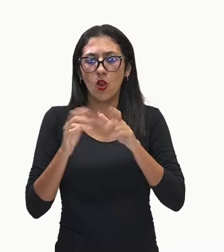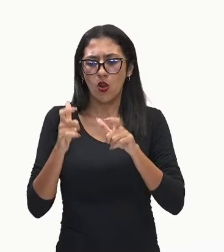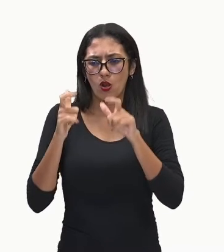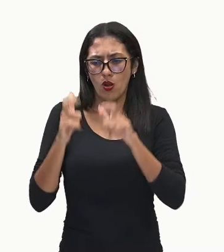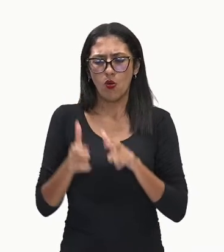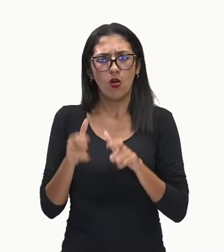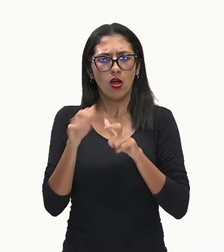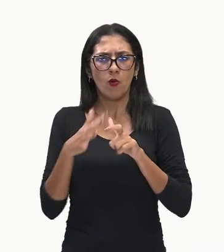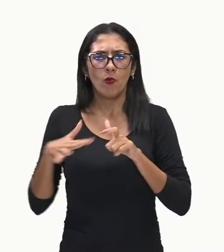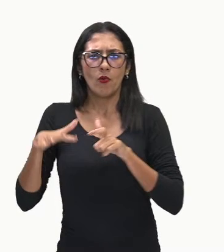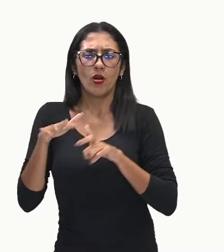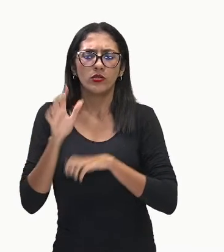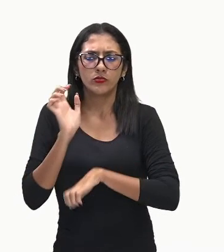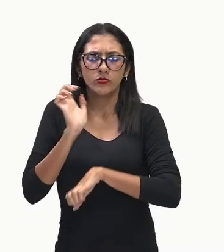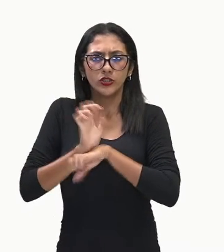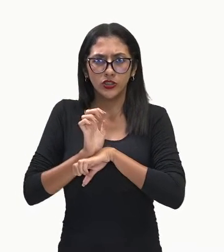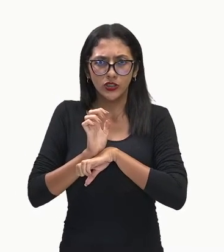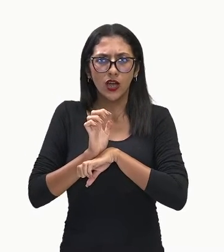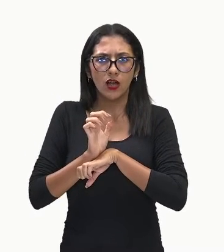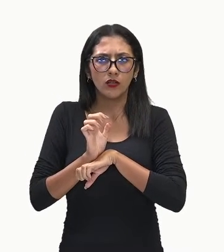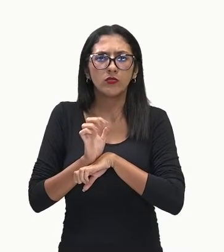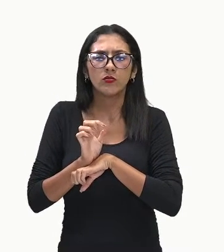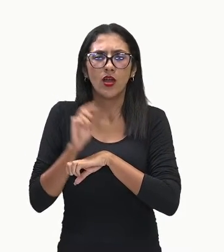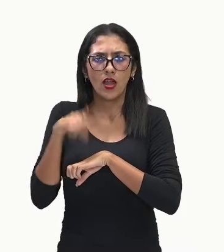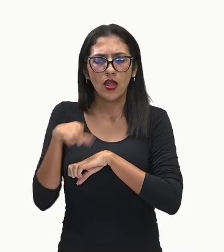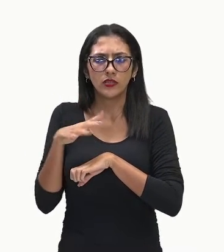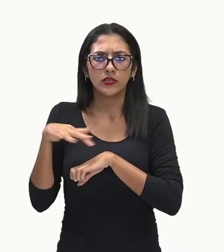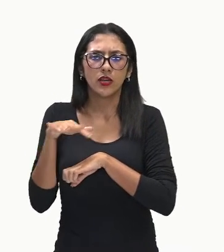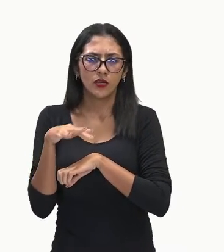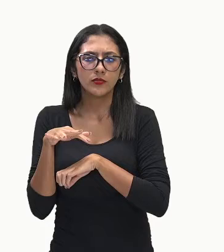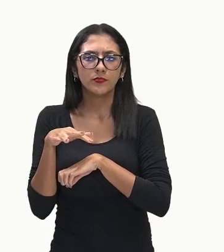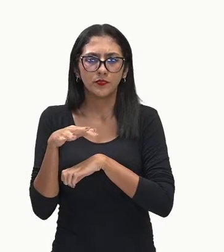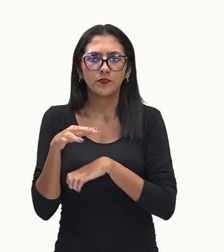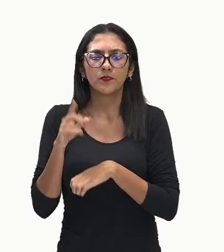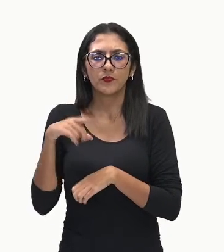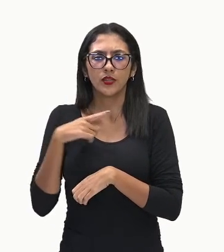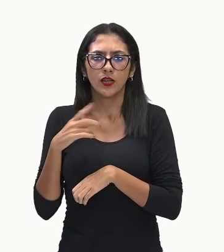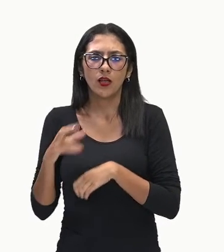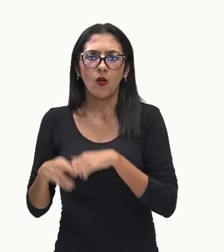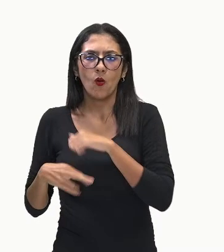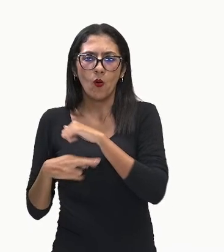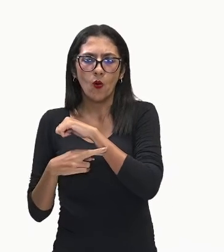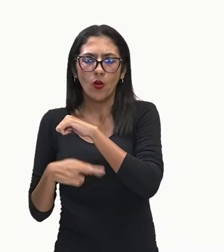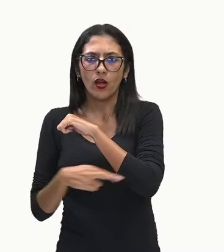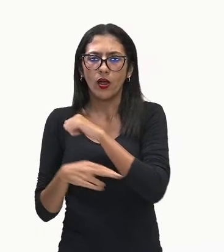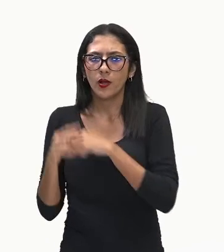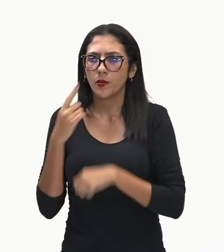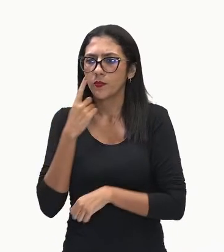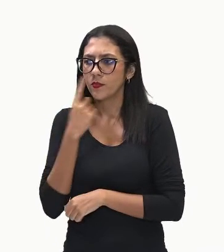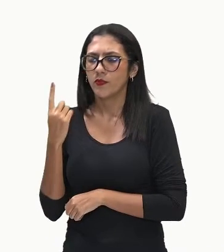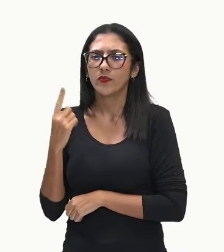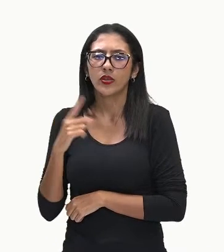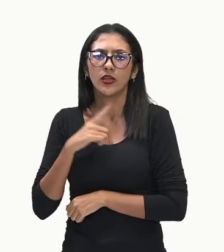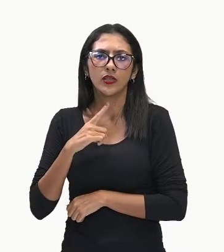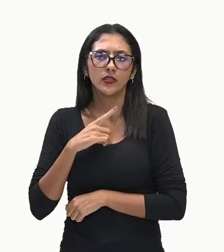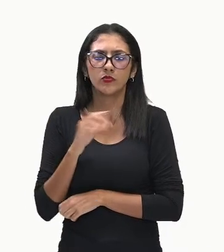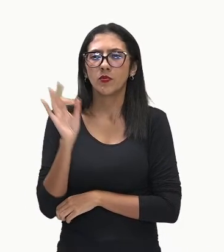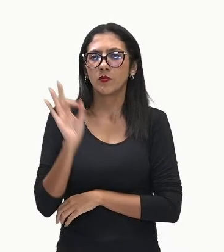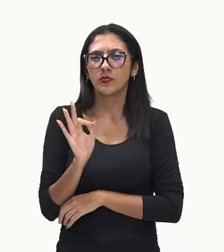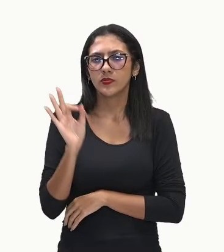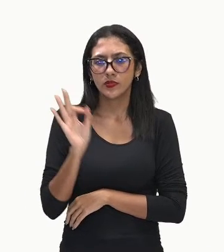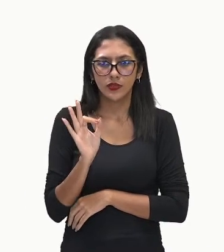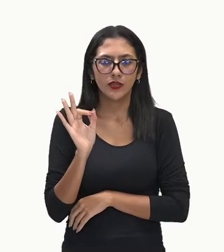né, o estado de Roraima foi o que apresentou aí a maior taxa percentual